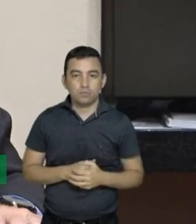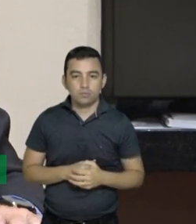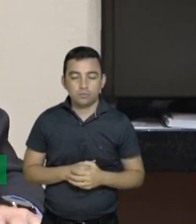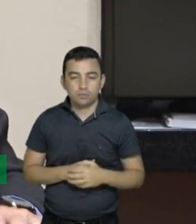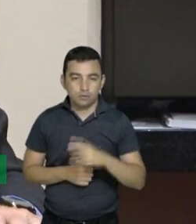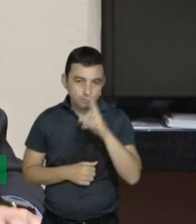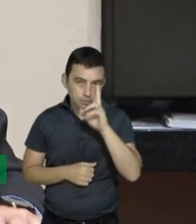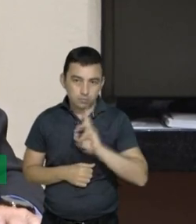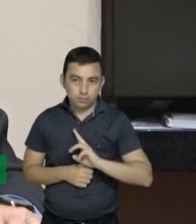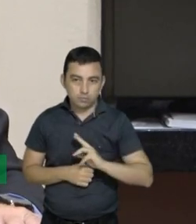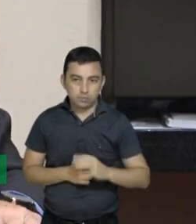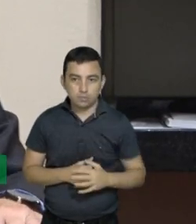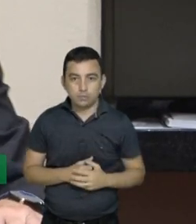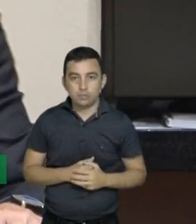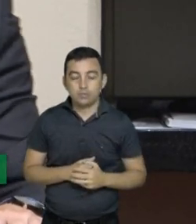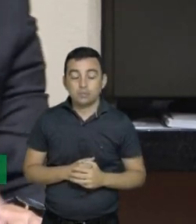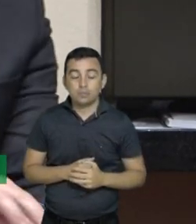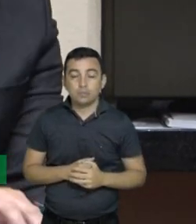Ivana